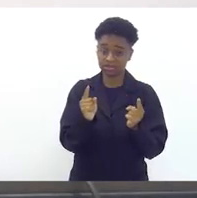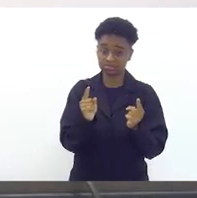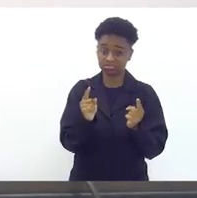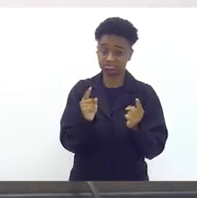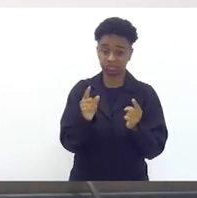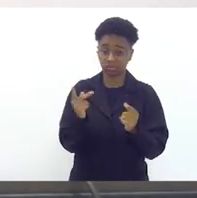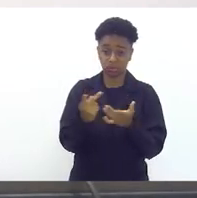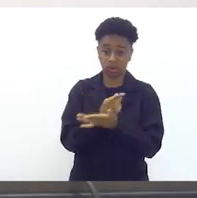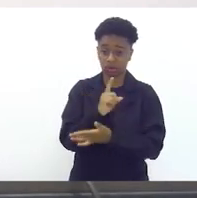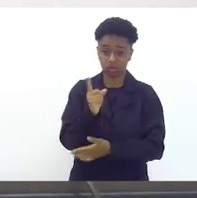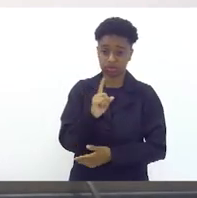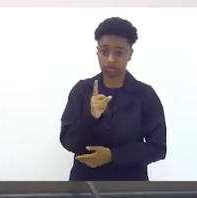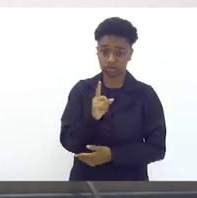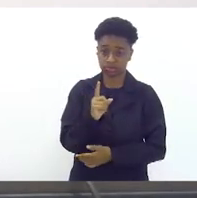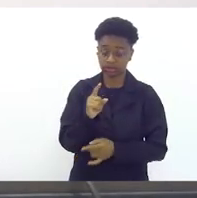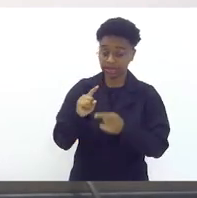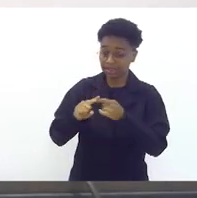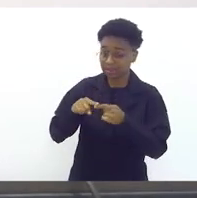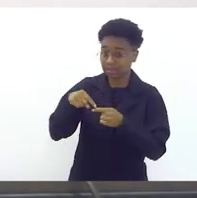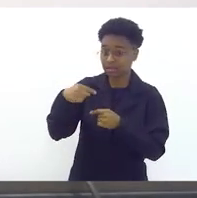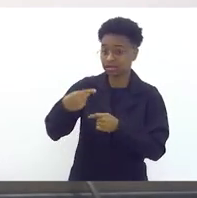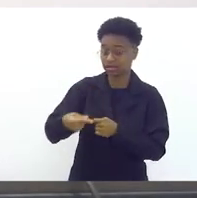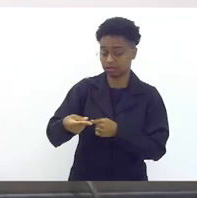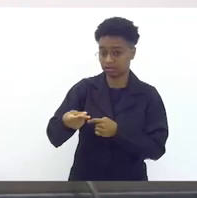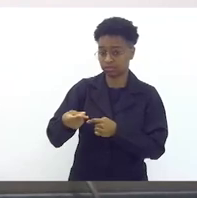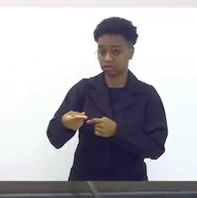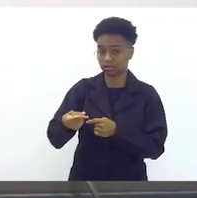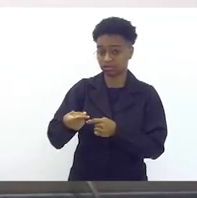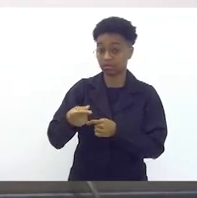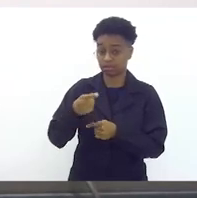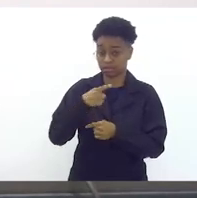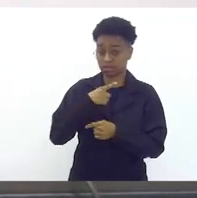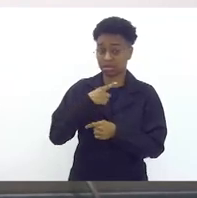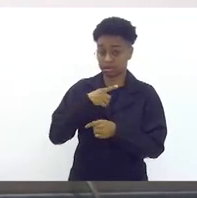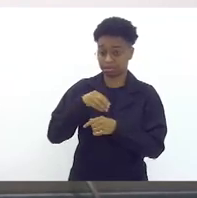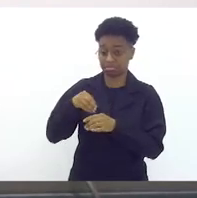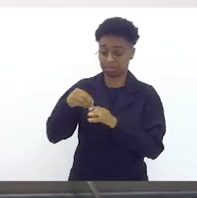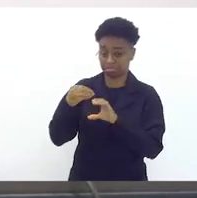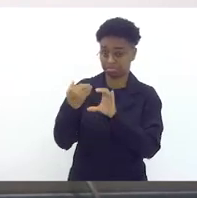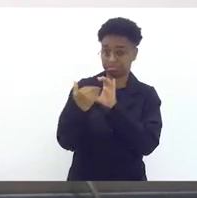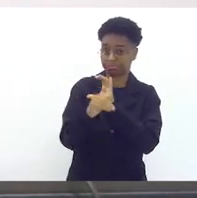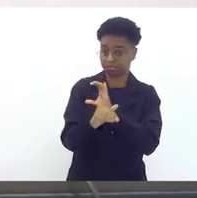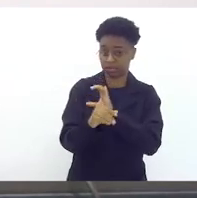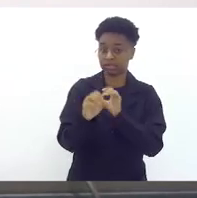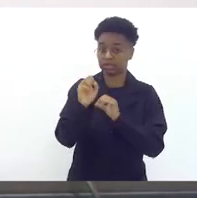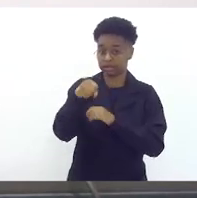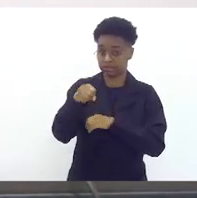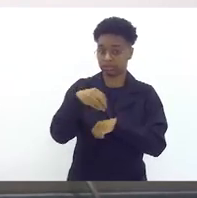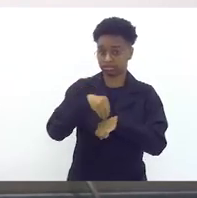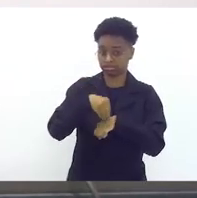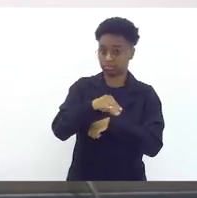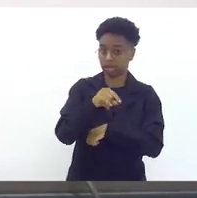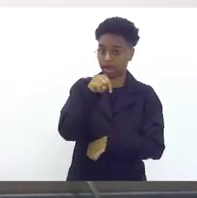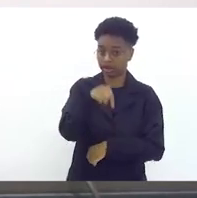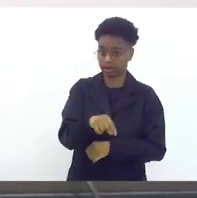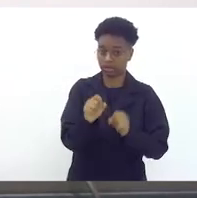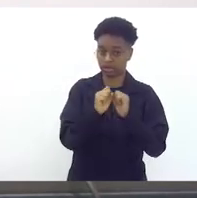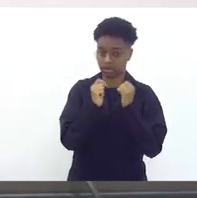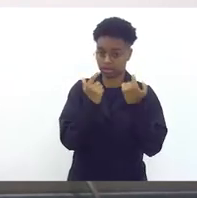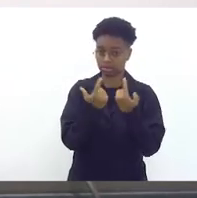enviou. A posteriori, veio uma mensagem para essa casa, alguns meses